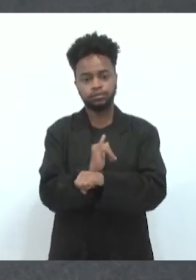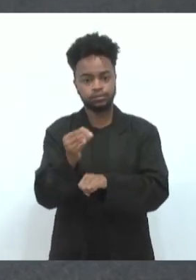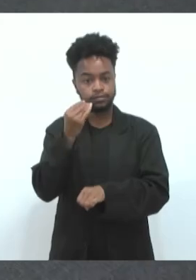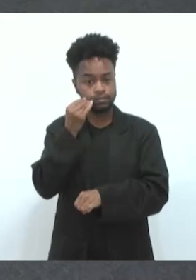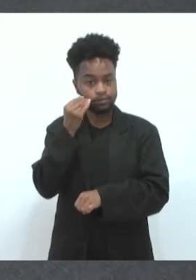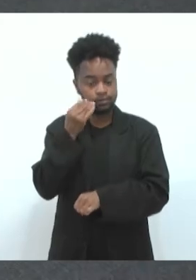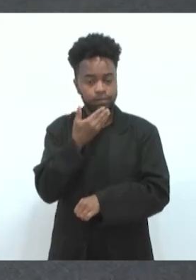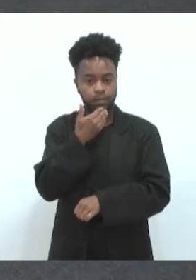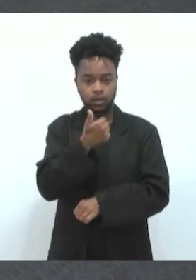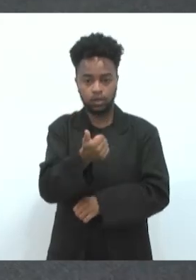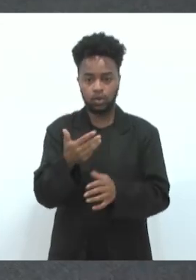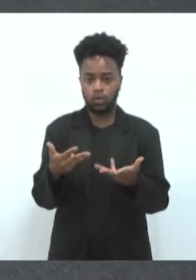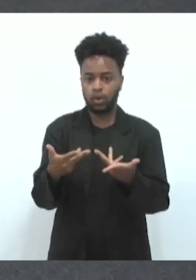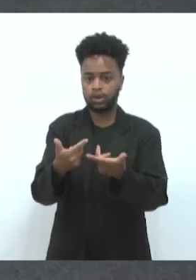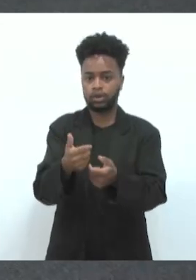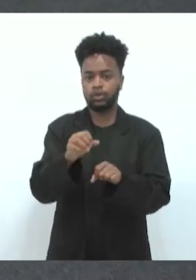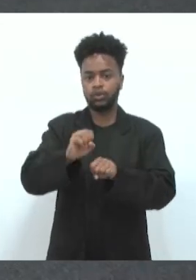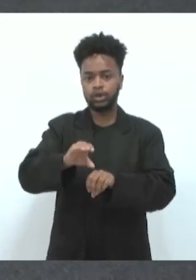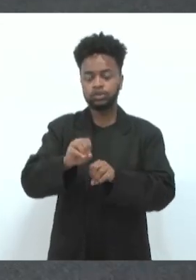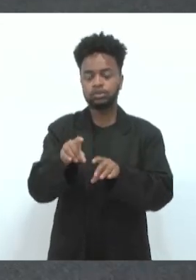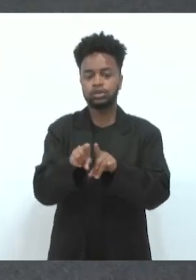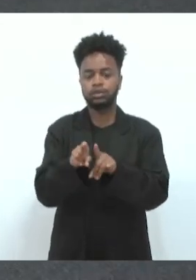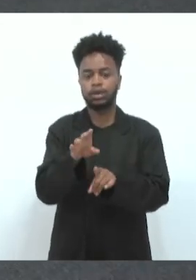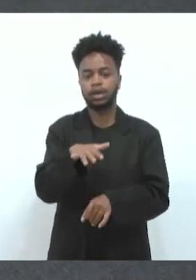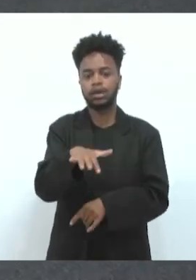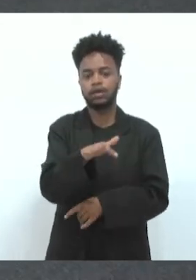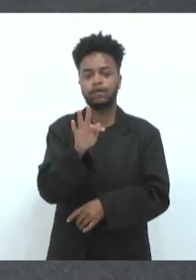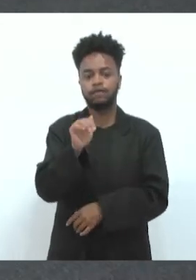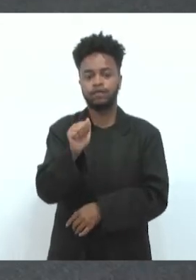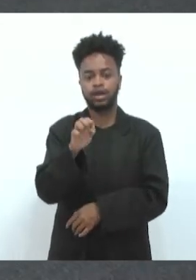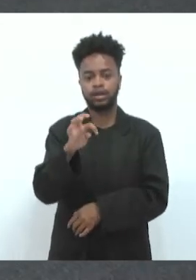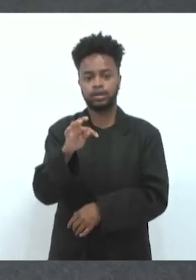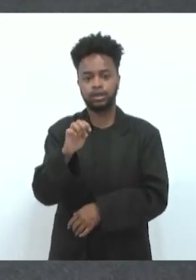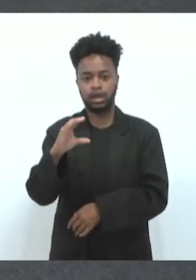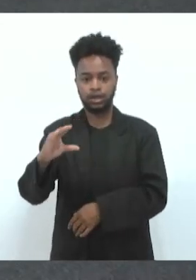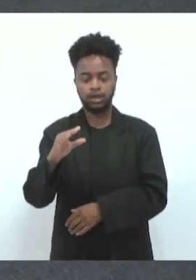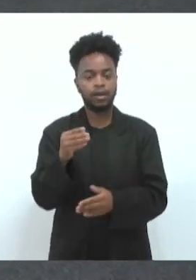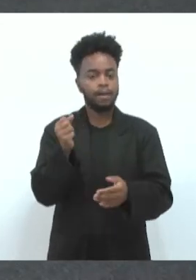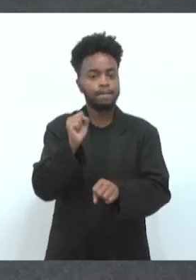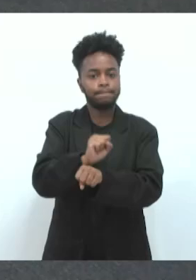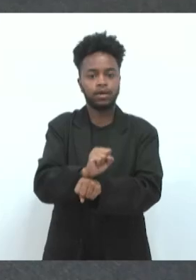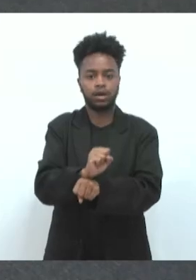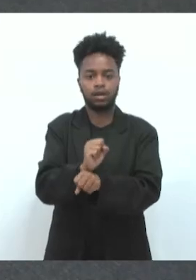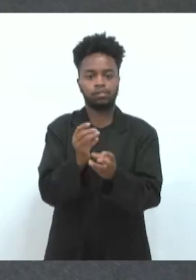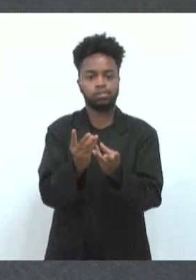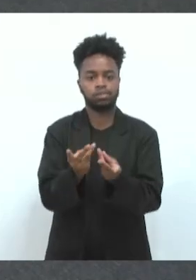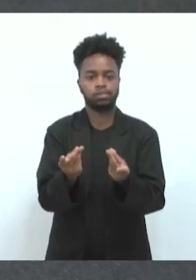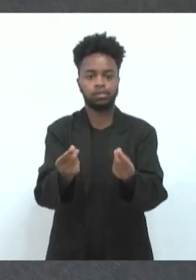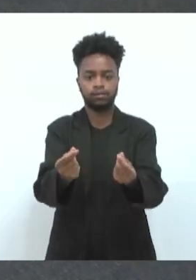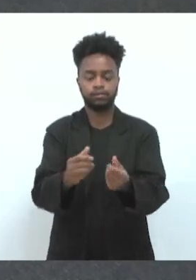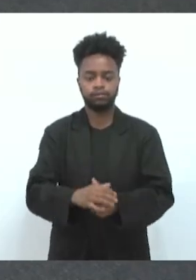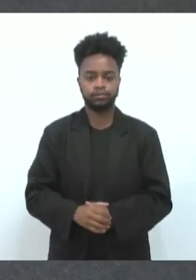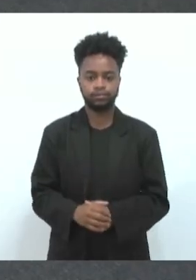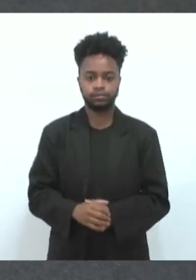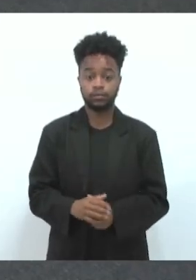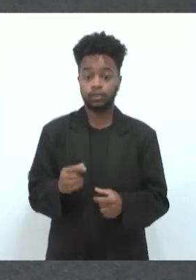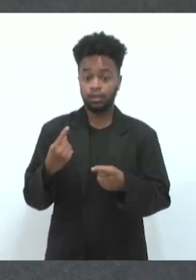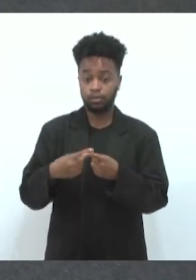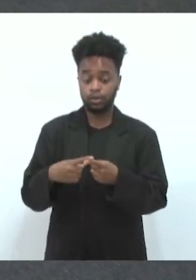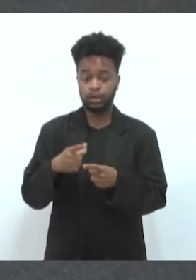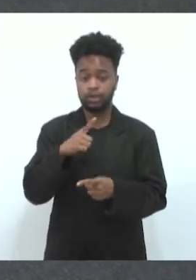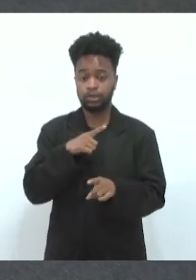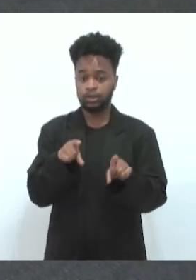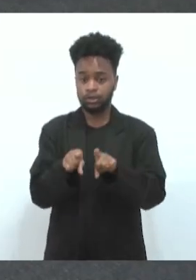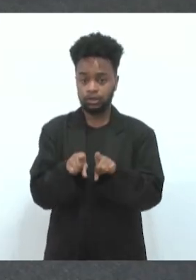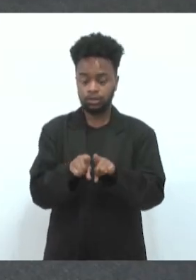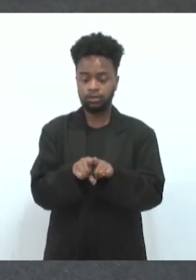qualidade da educação e, no caso da FAETEC, para interromper esse ciclo de esvaziamento. A gente tem, inclusive,